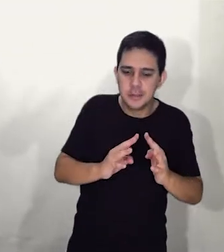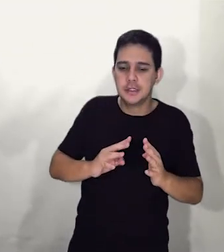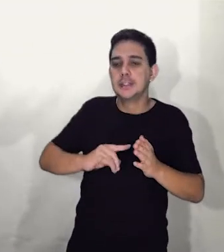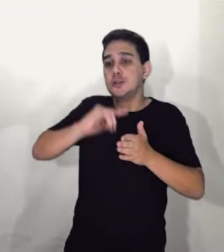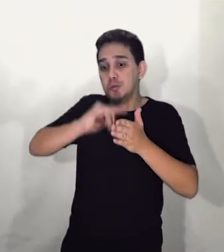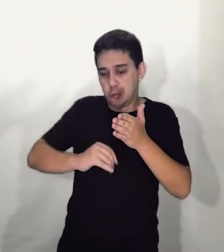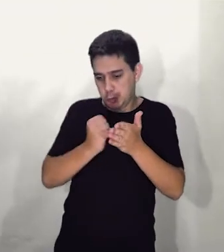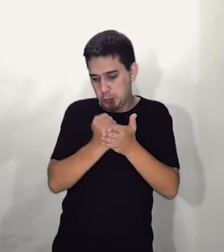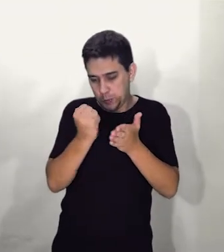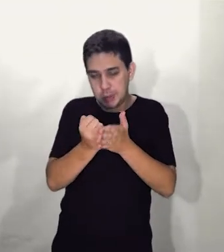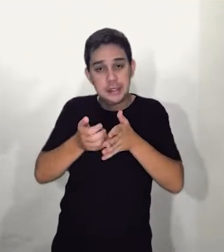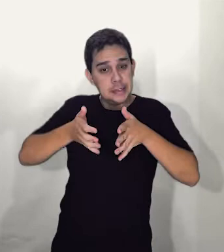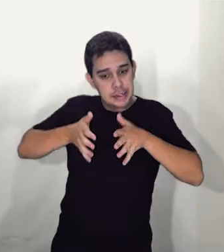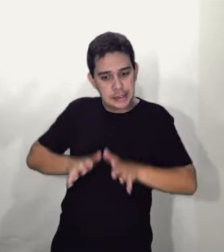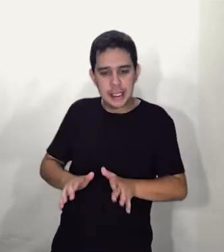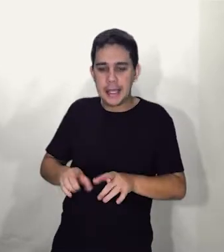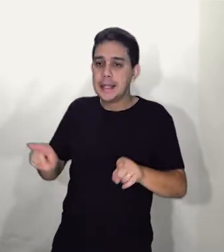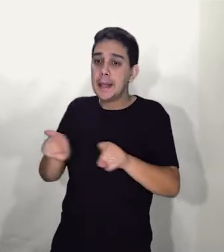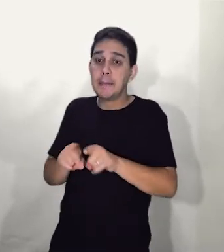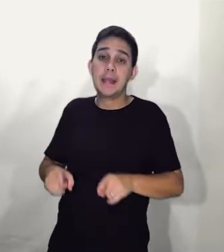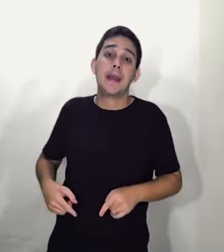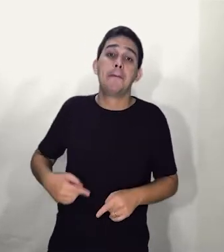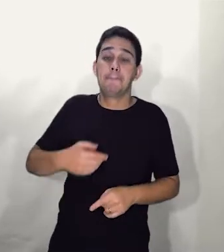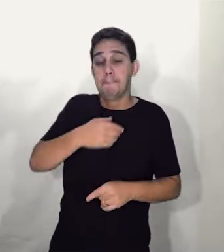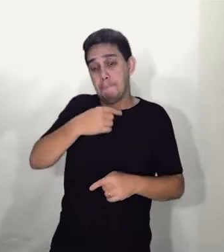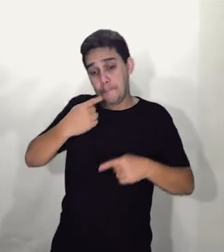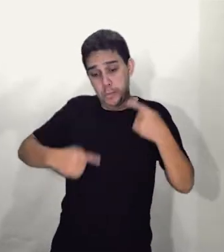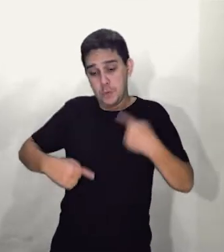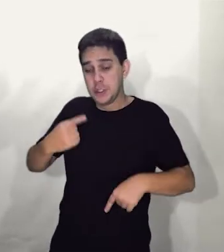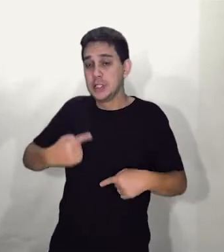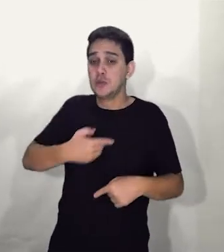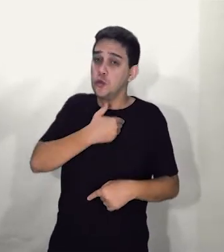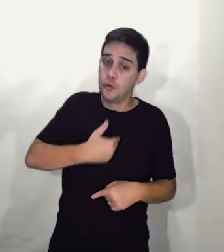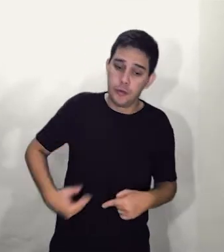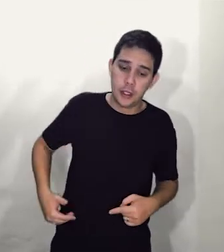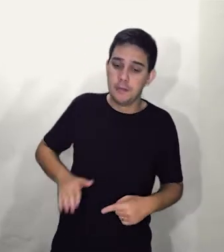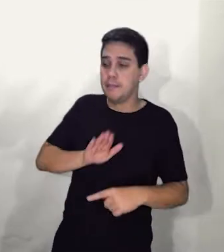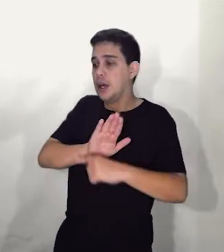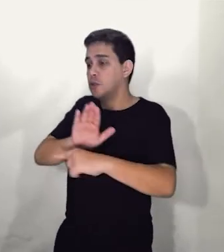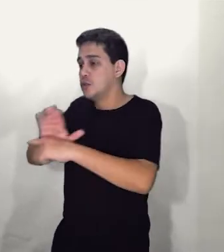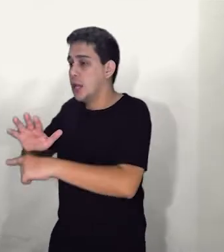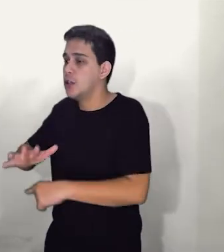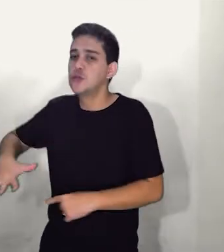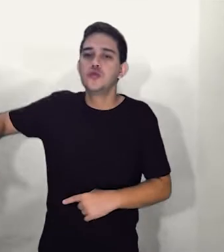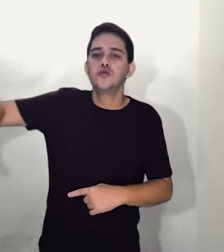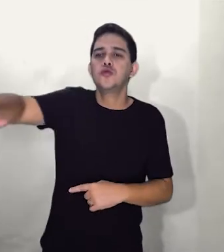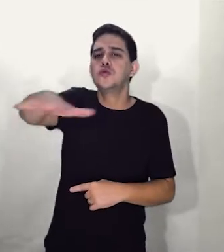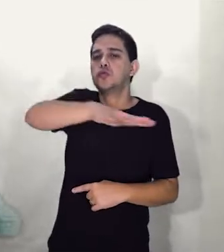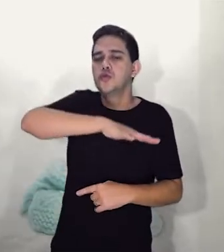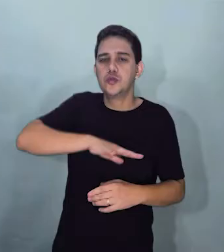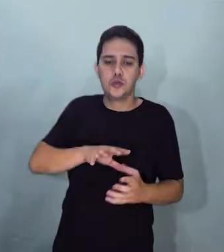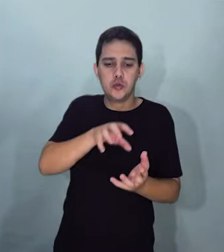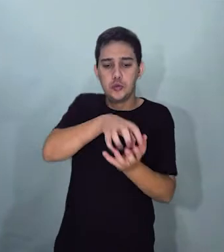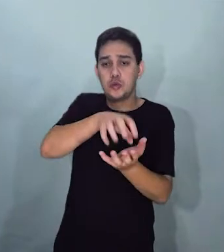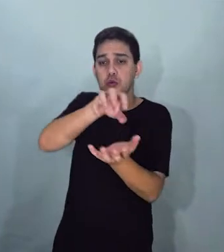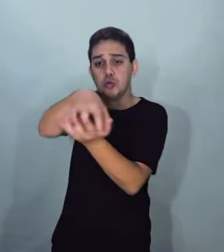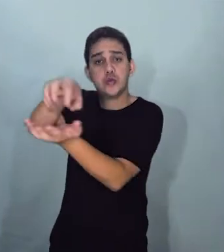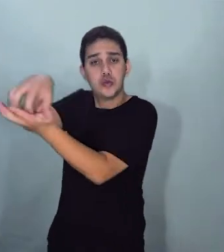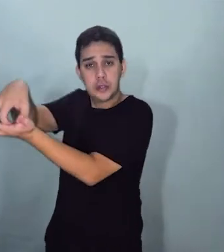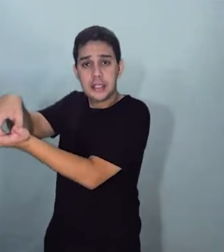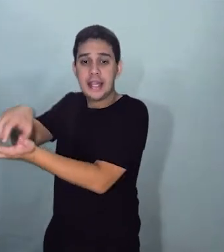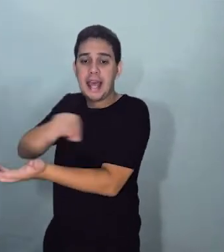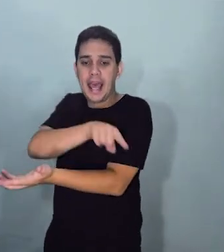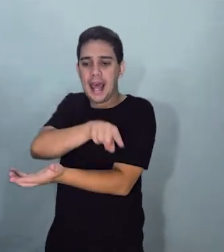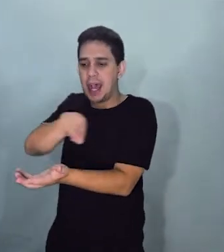de nascimento e da política pública de unidades interligadas, que são unidades de registros